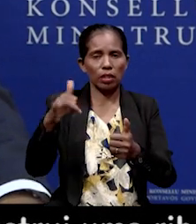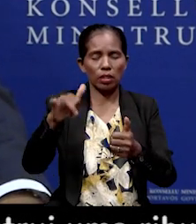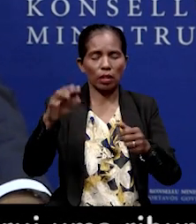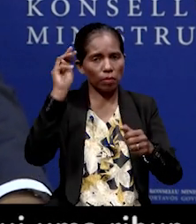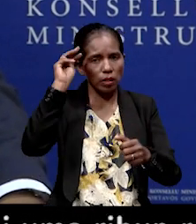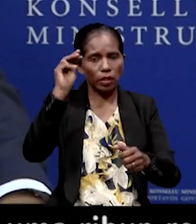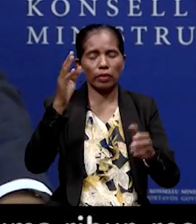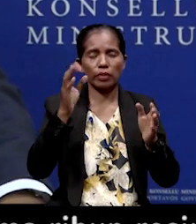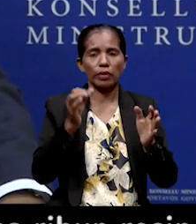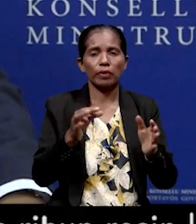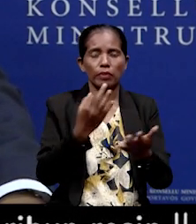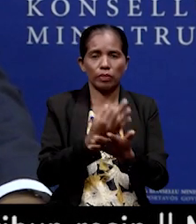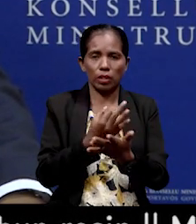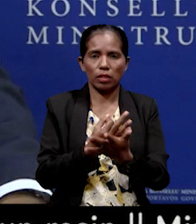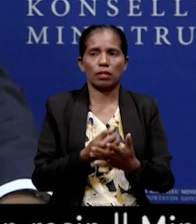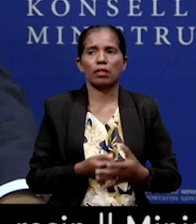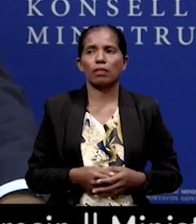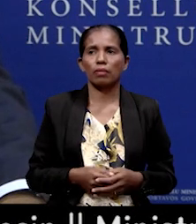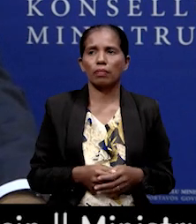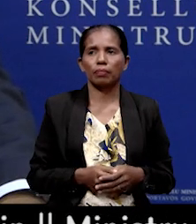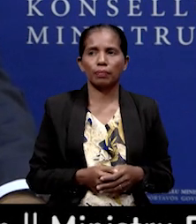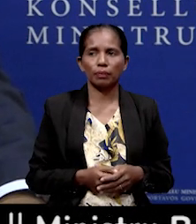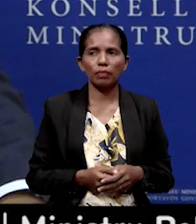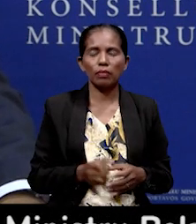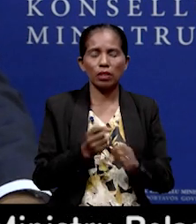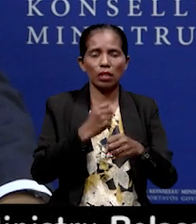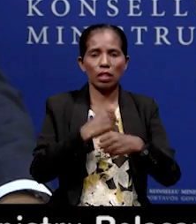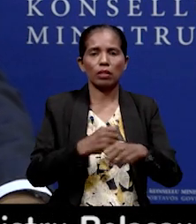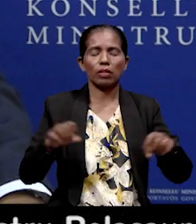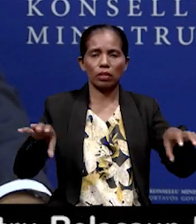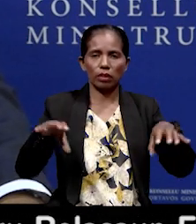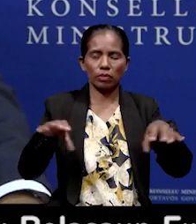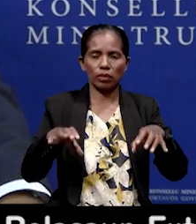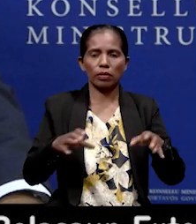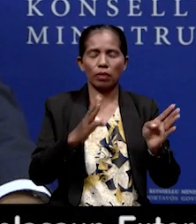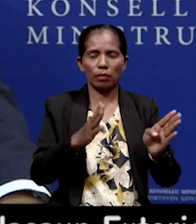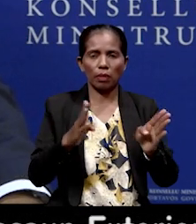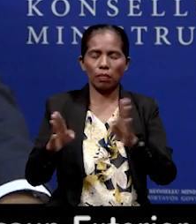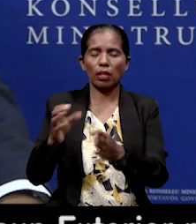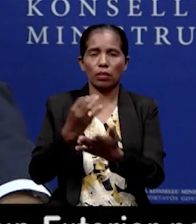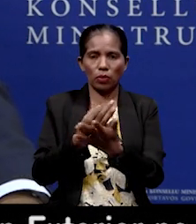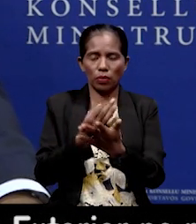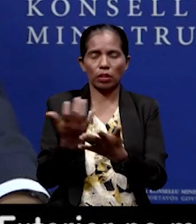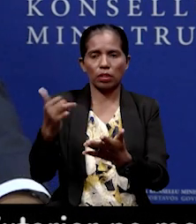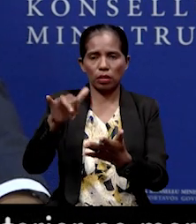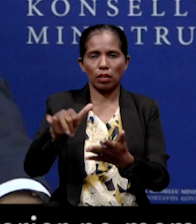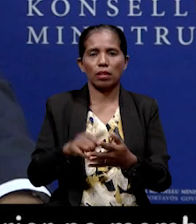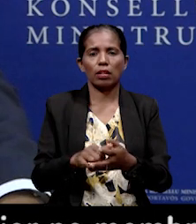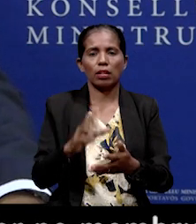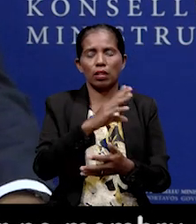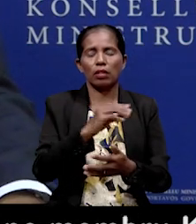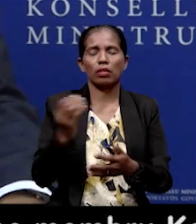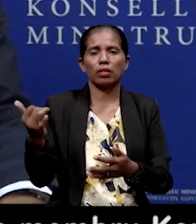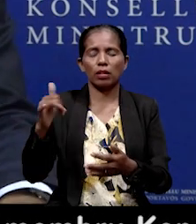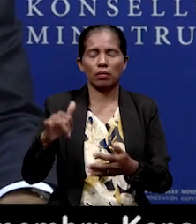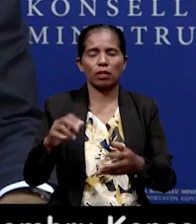nian, nebe maka halo serviço pode preparar o orçamento sira, nos sira nebe maka